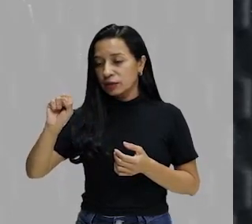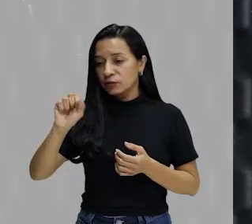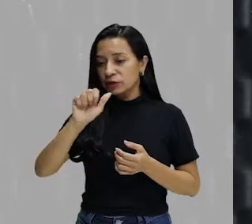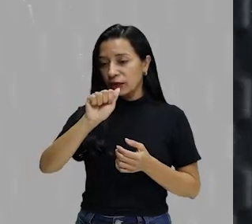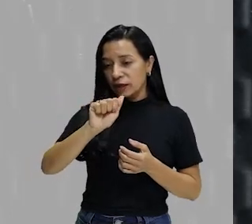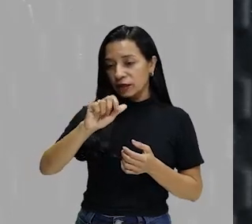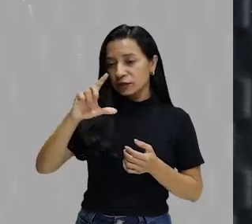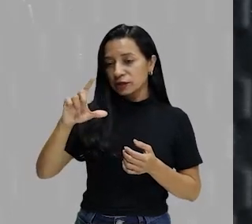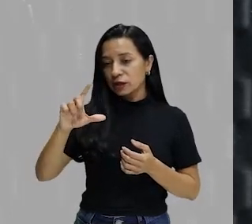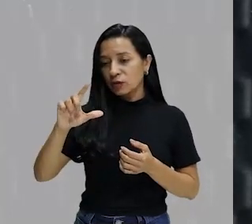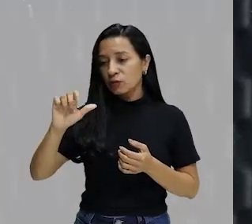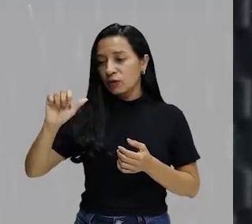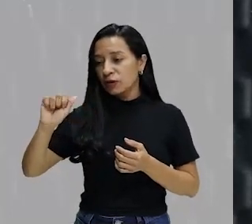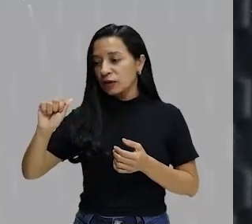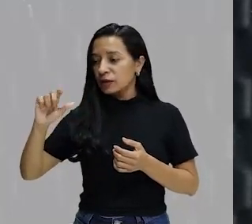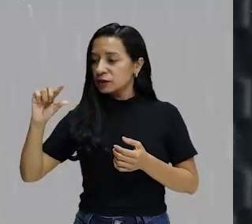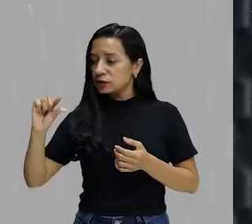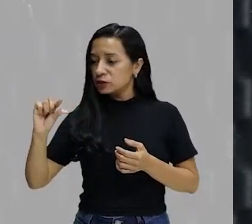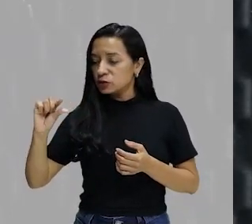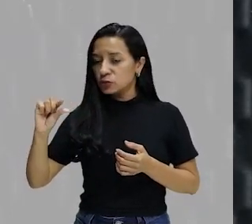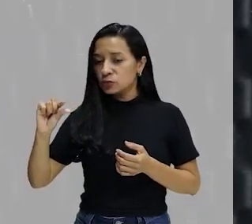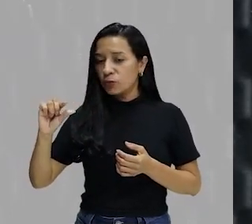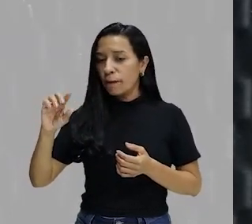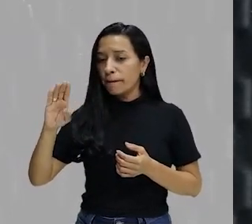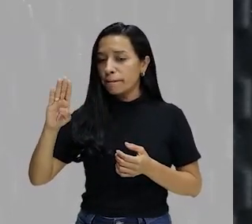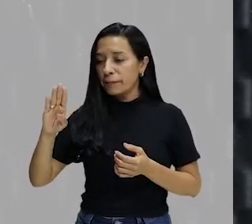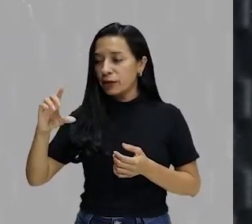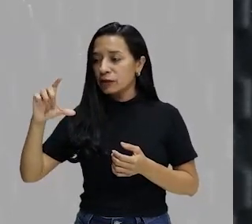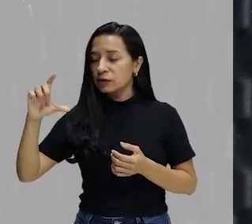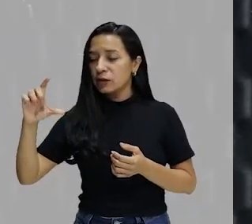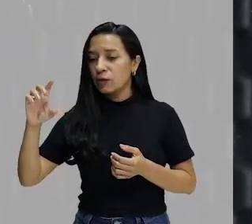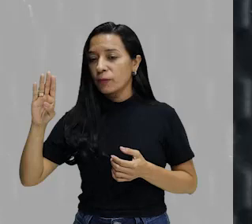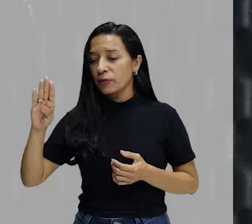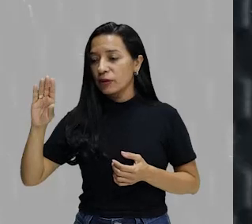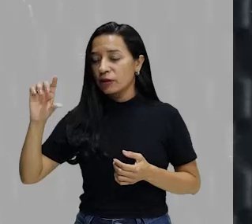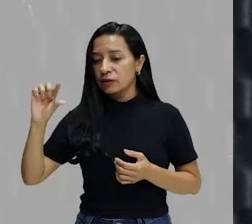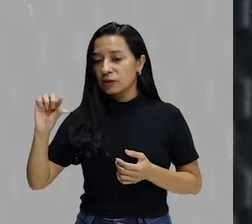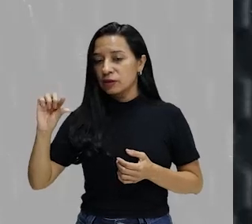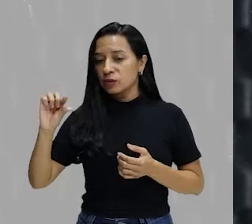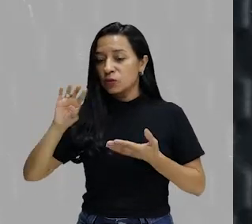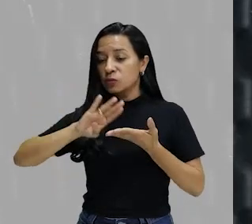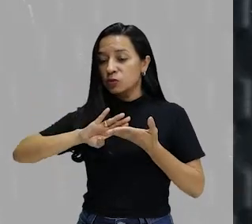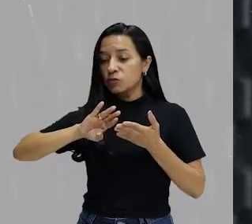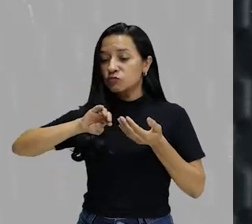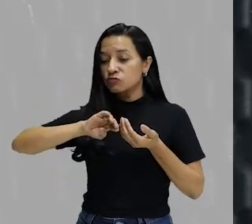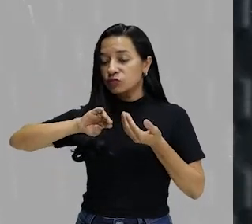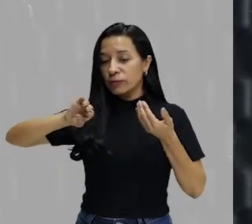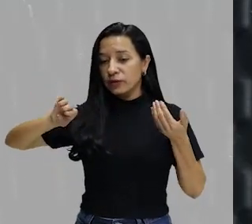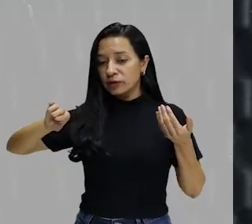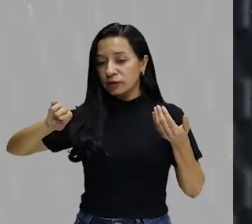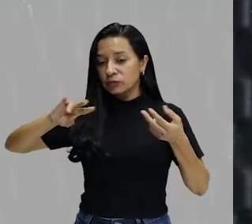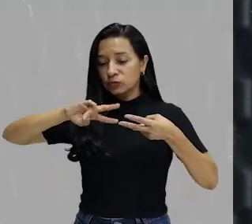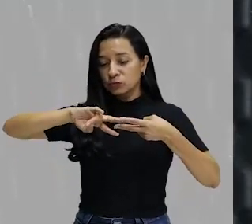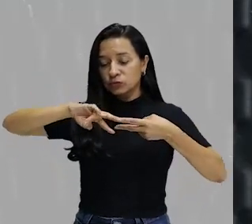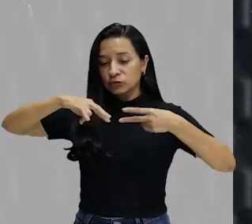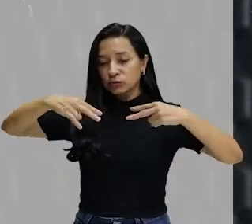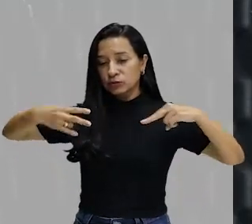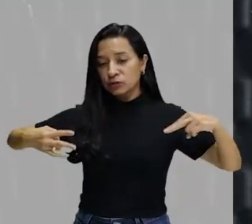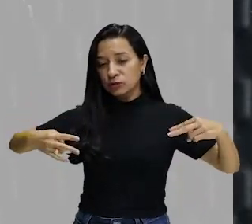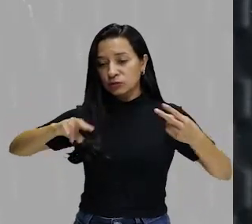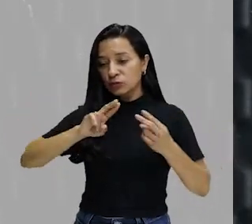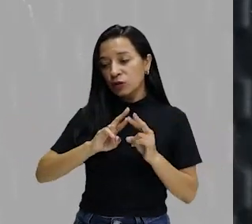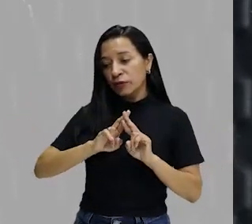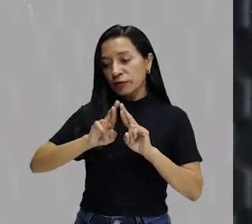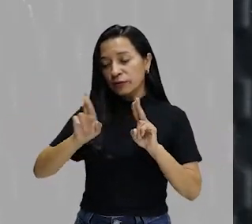eles estão separados em cromossomos diferentes, né? O gene B e o gene A estão em